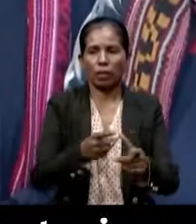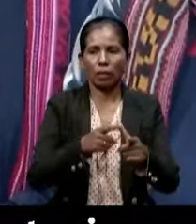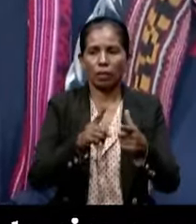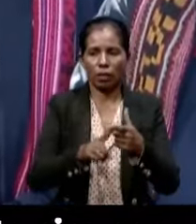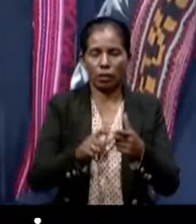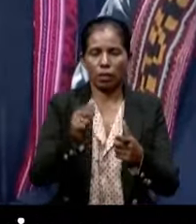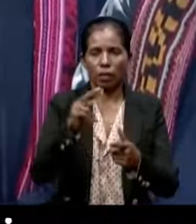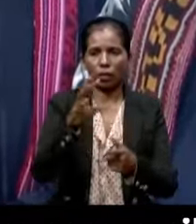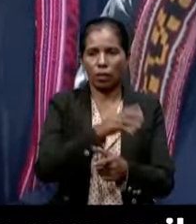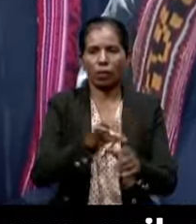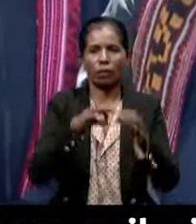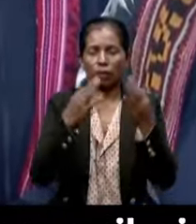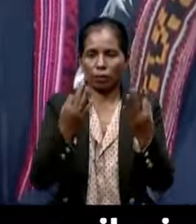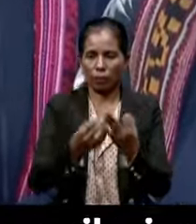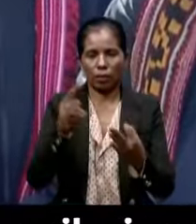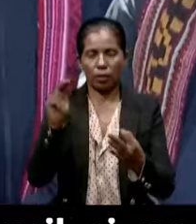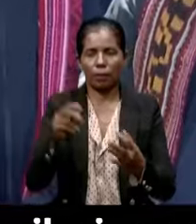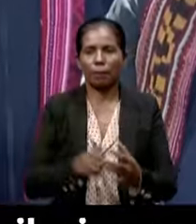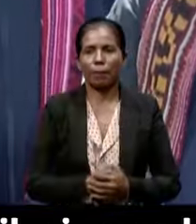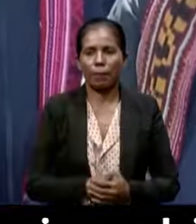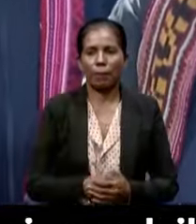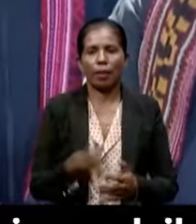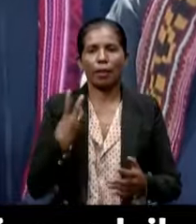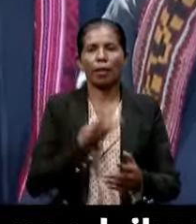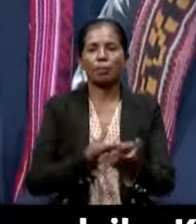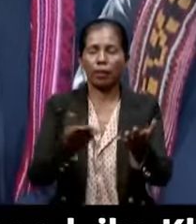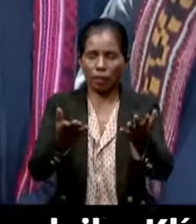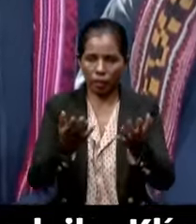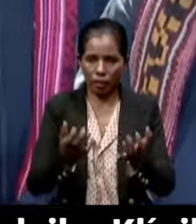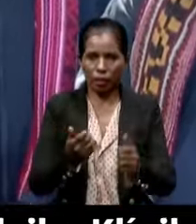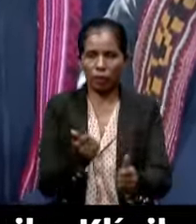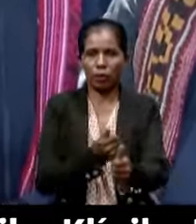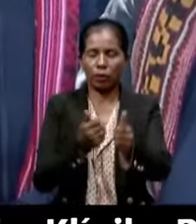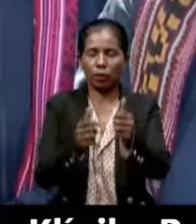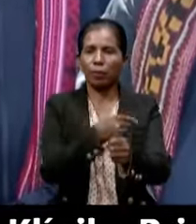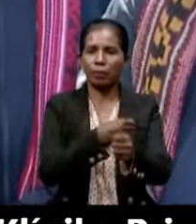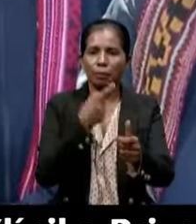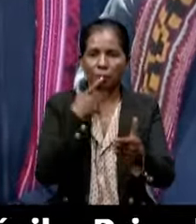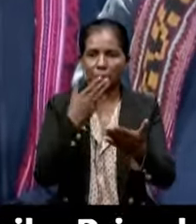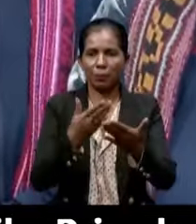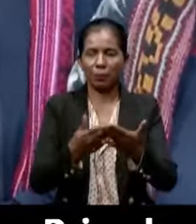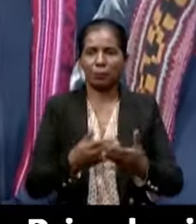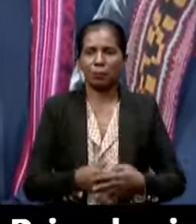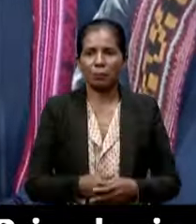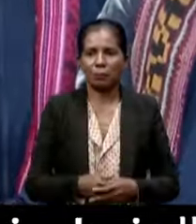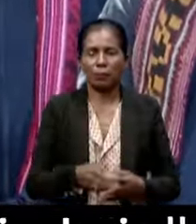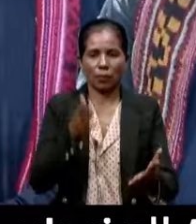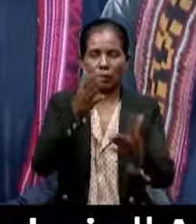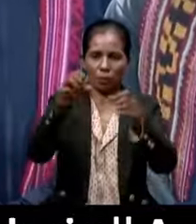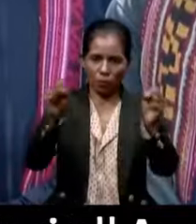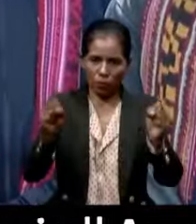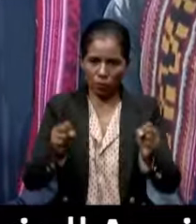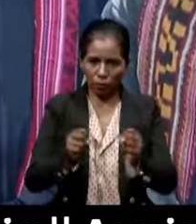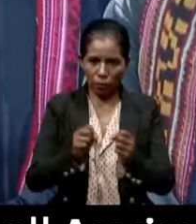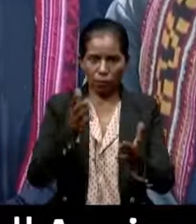zonga Antoni niaga familia de. Babi ame akara, mana titwira risa mini brigada konsentrada, tamasuku